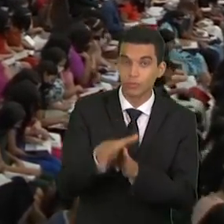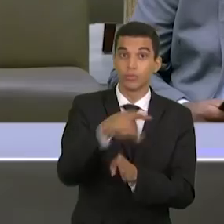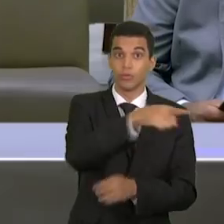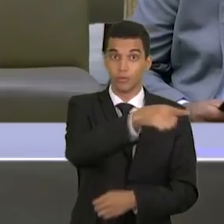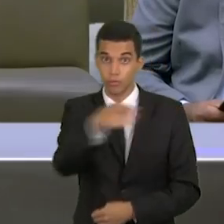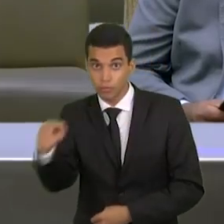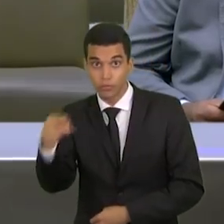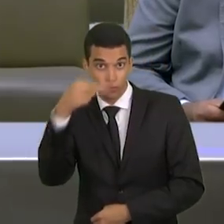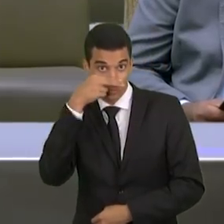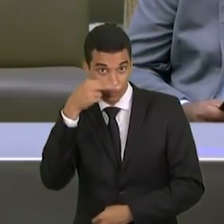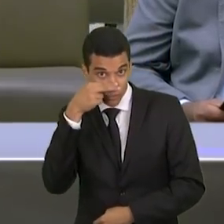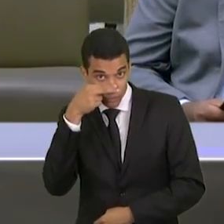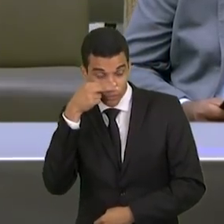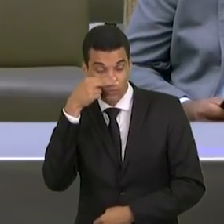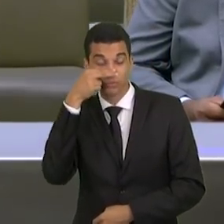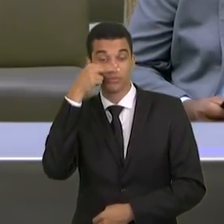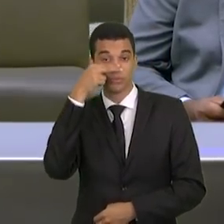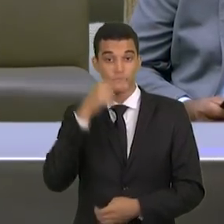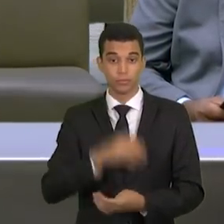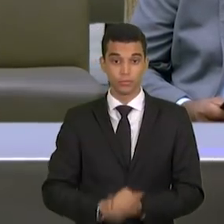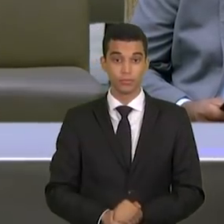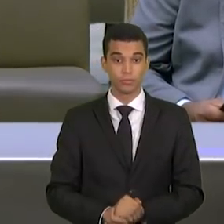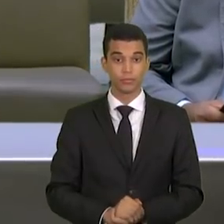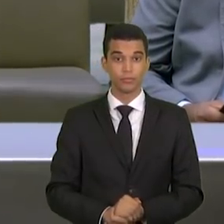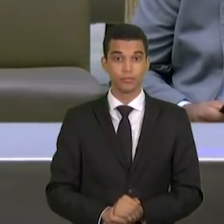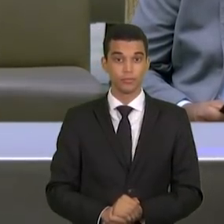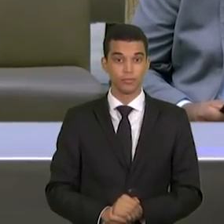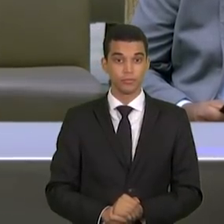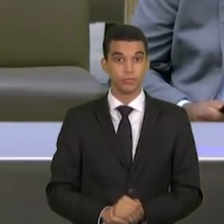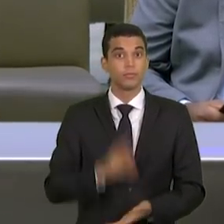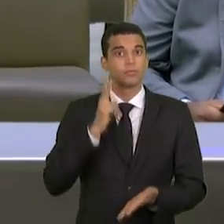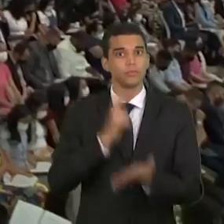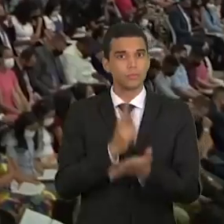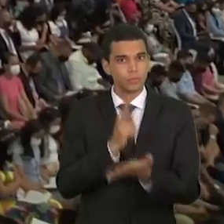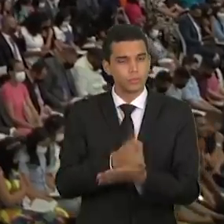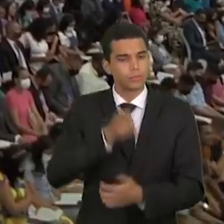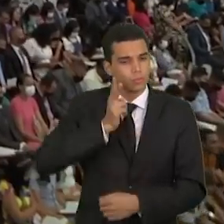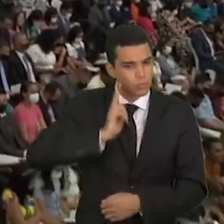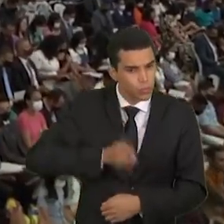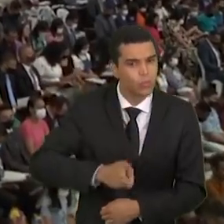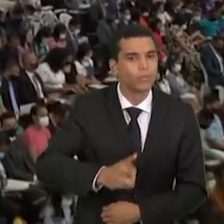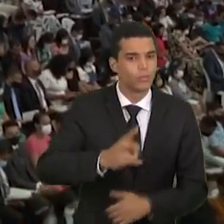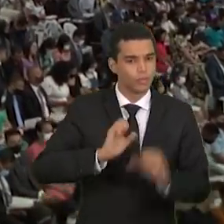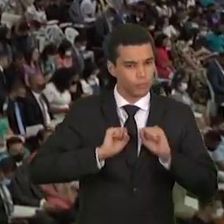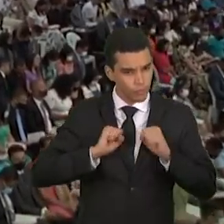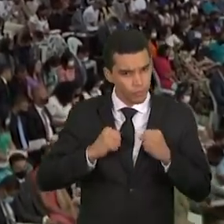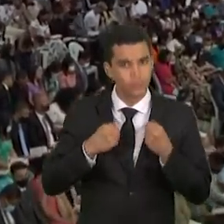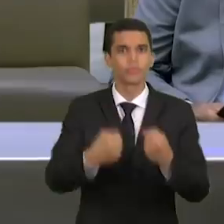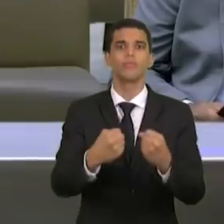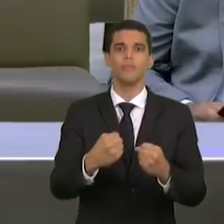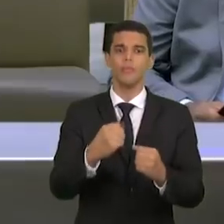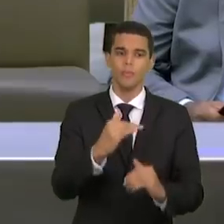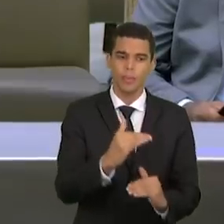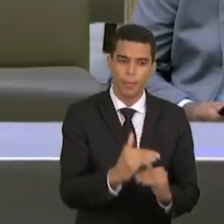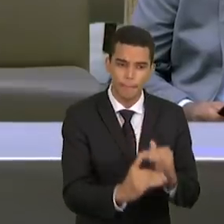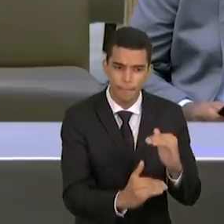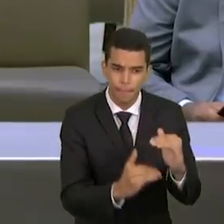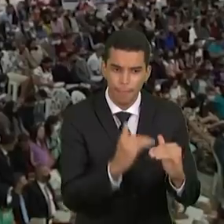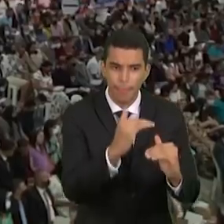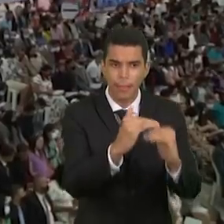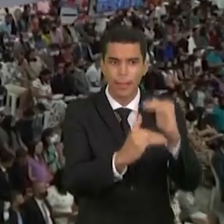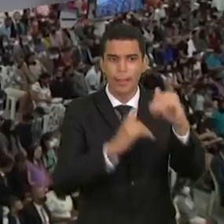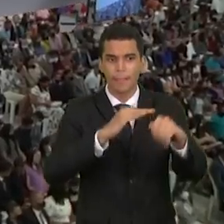a que ainda nisto continueis a progredir cada vez